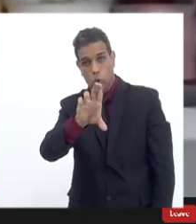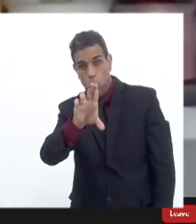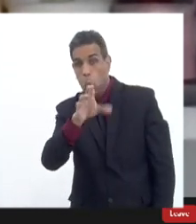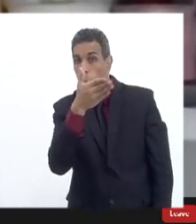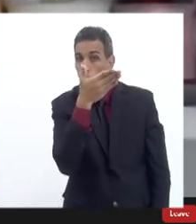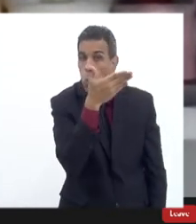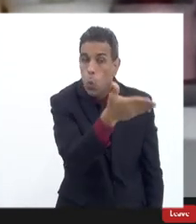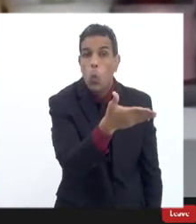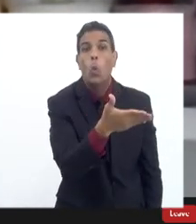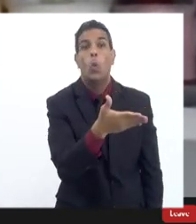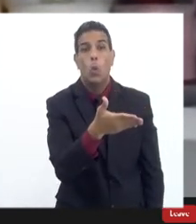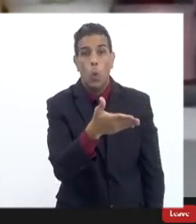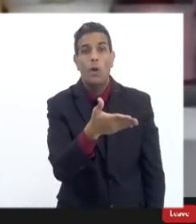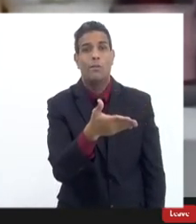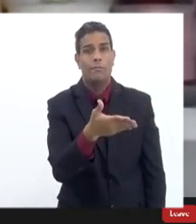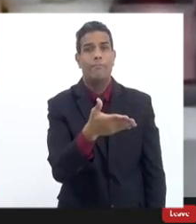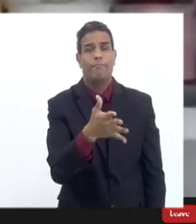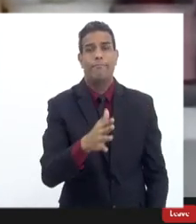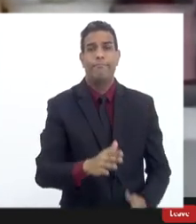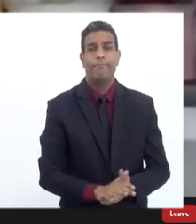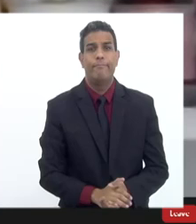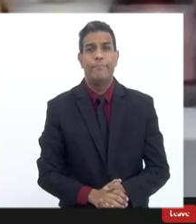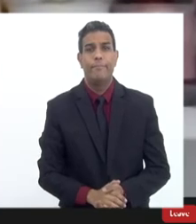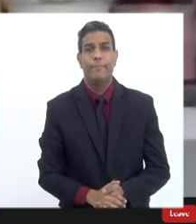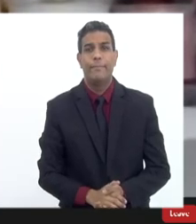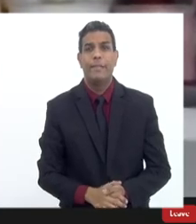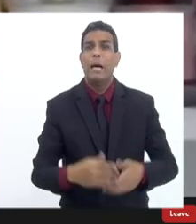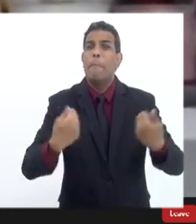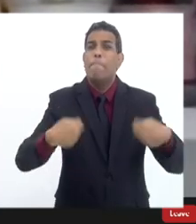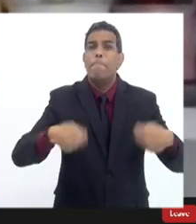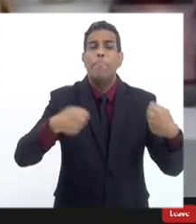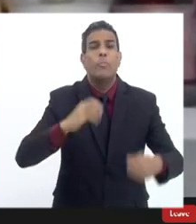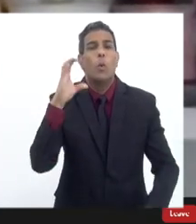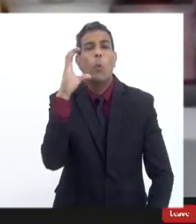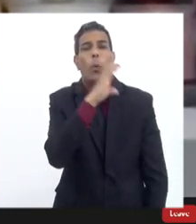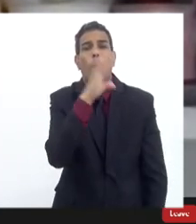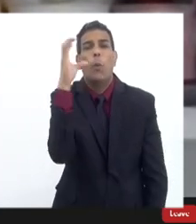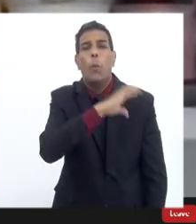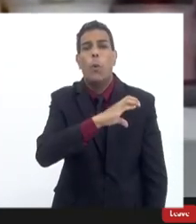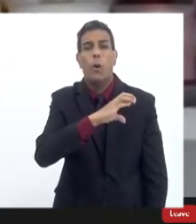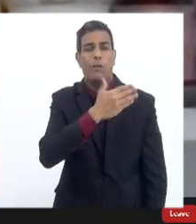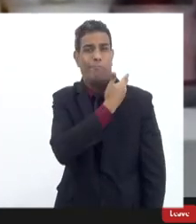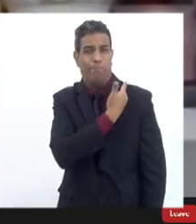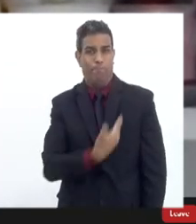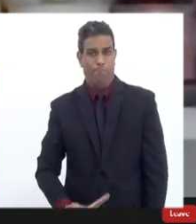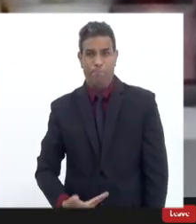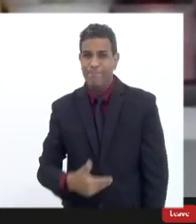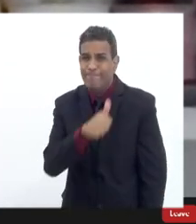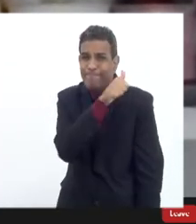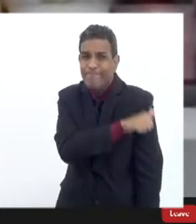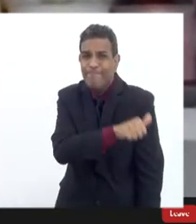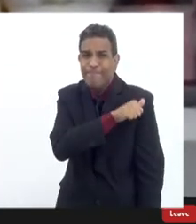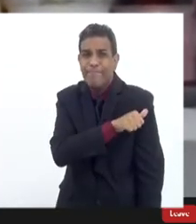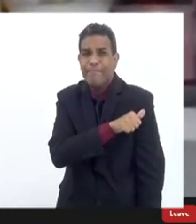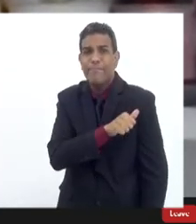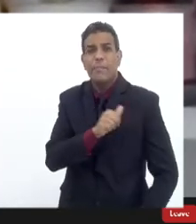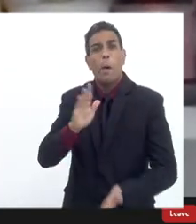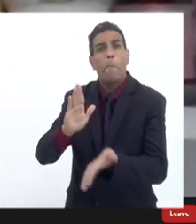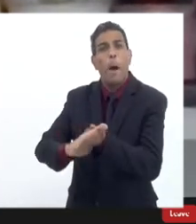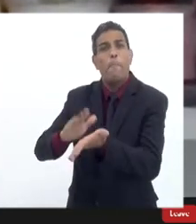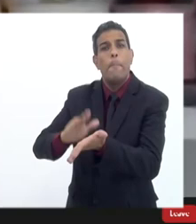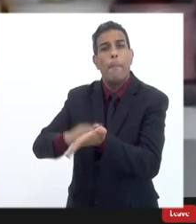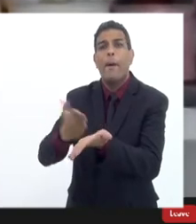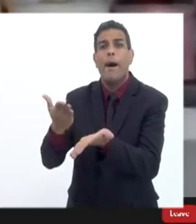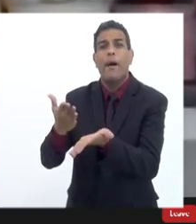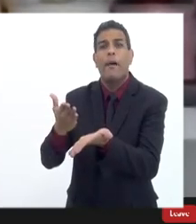órgão normatizador também das políticas, a necessidade que o Estado tem de cobrar ao governo federal